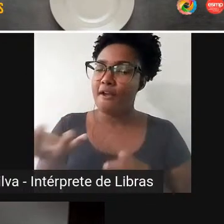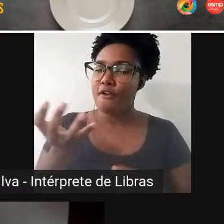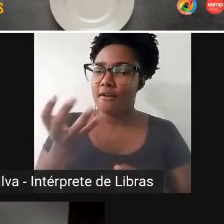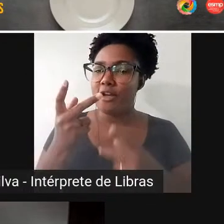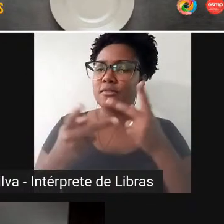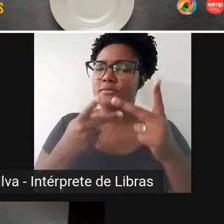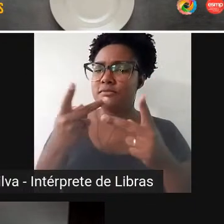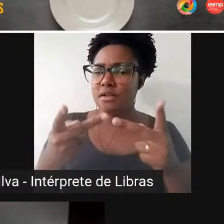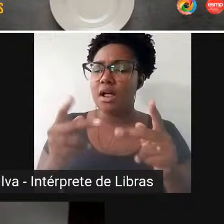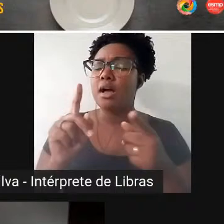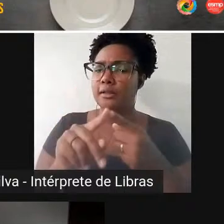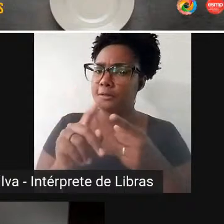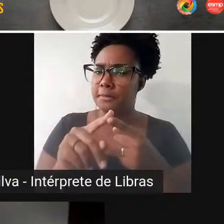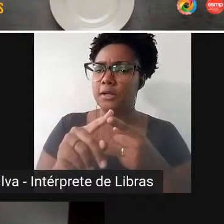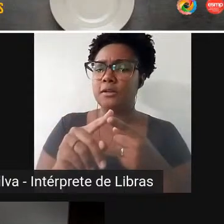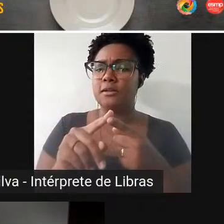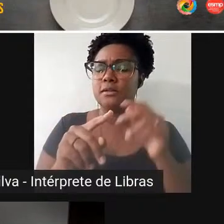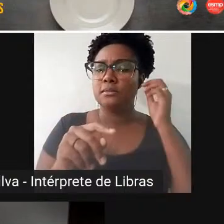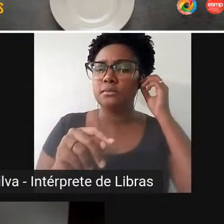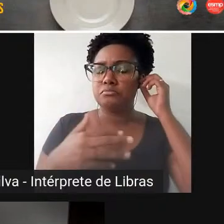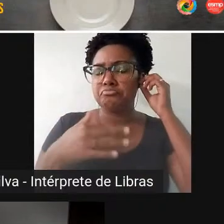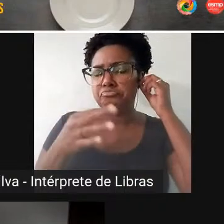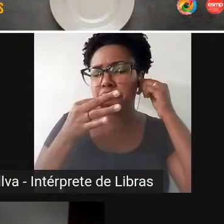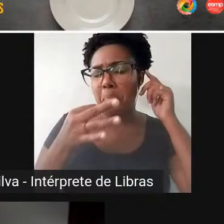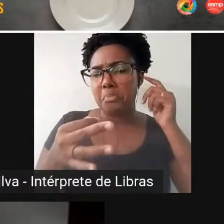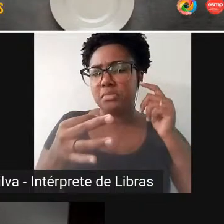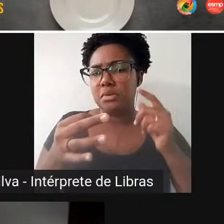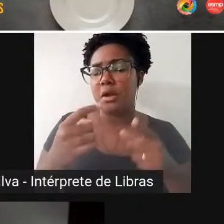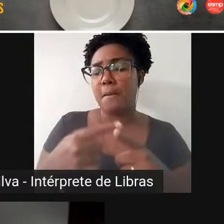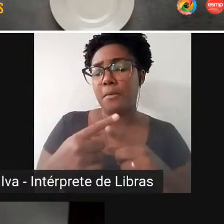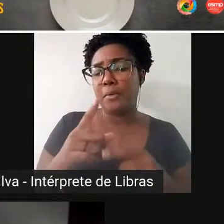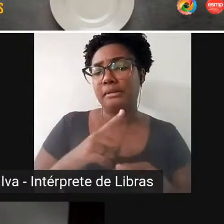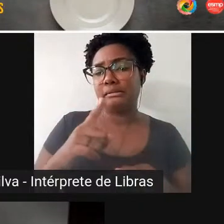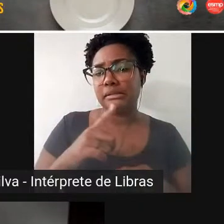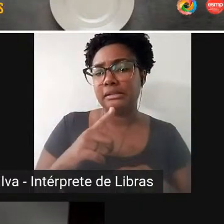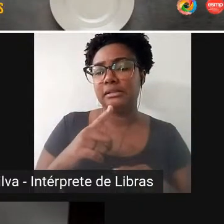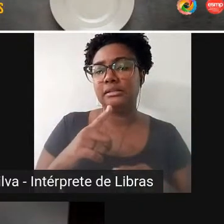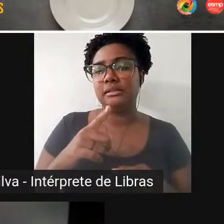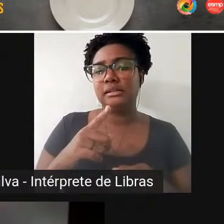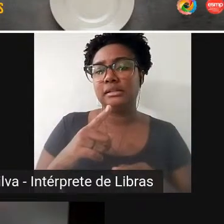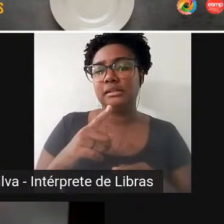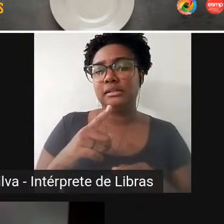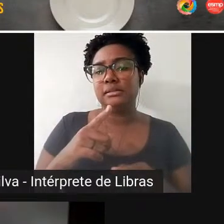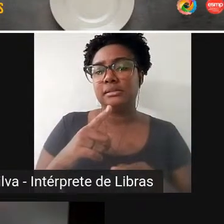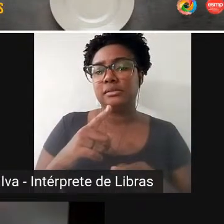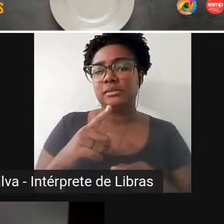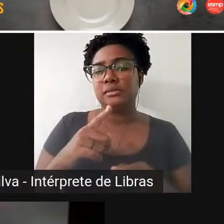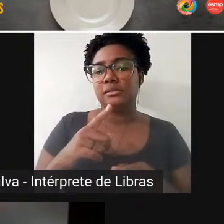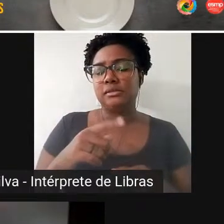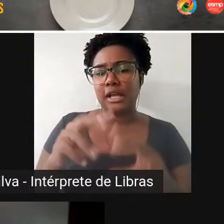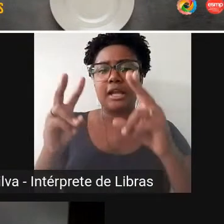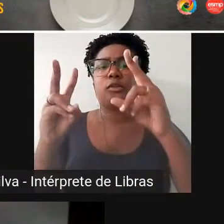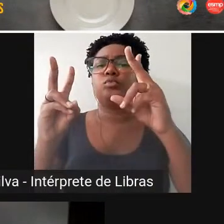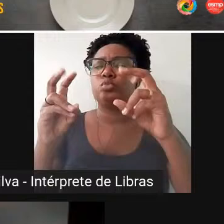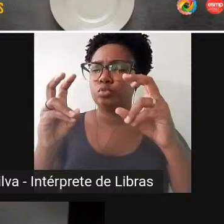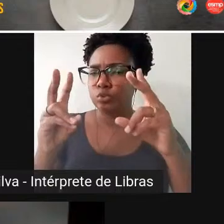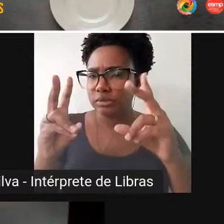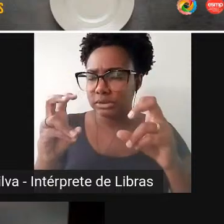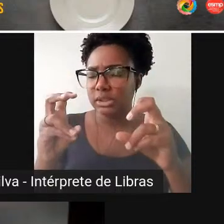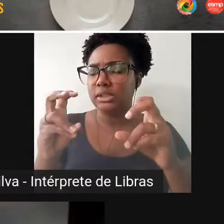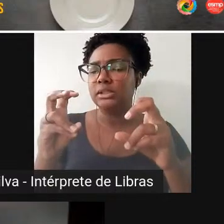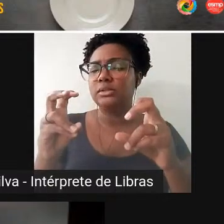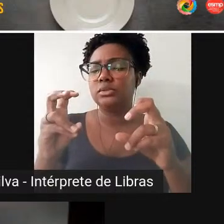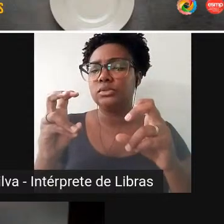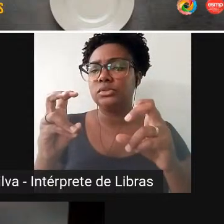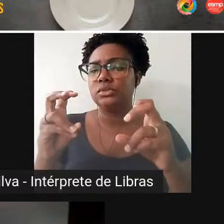traduções, porque existem algumas questões com relação a conceitos que são muito específicos, né, e precisam ser clareados, e eu vou